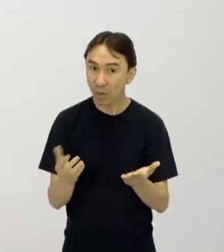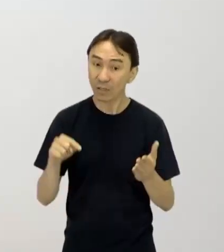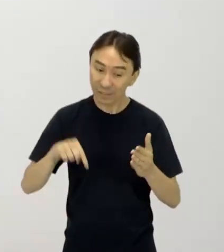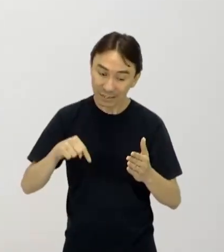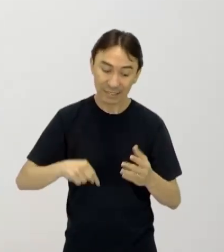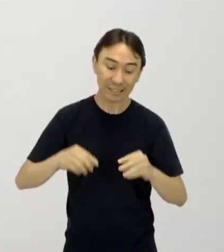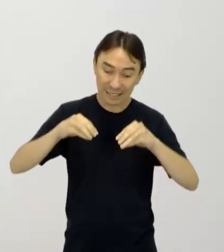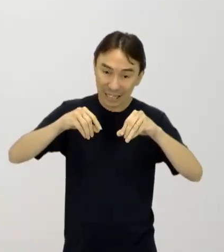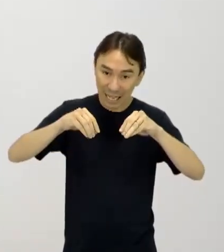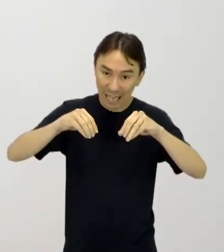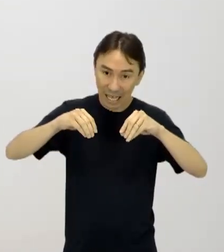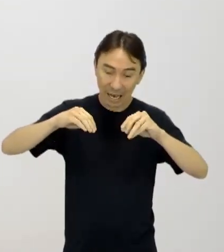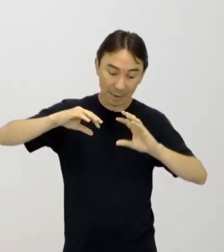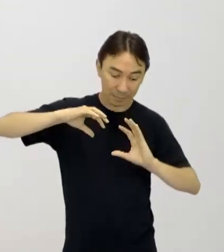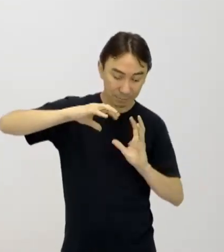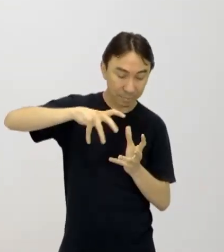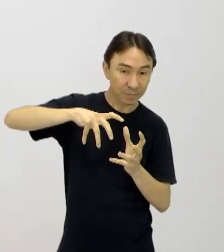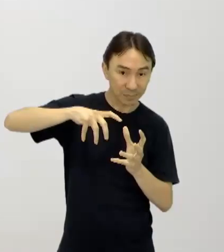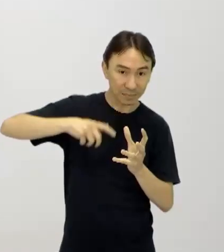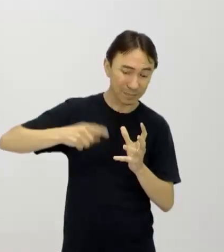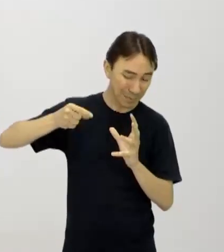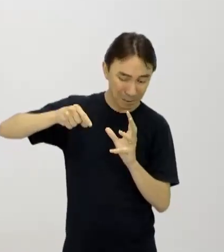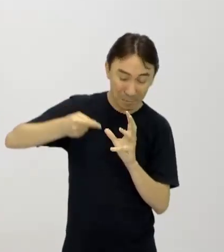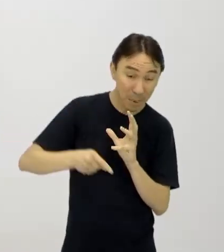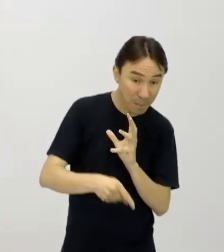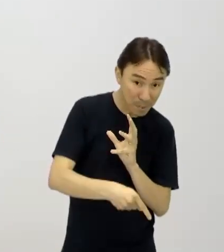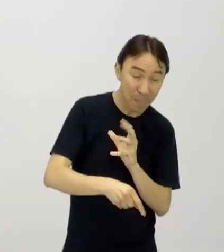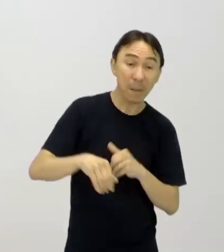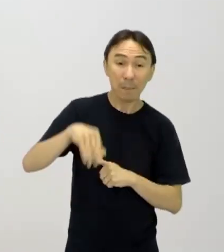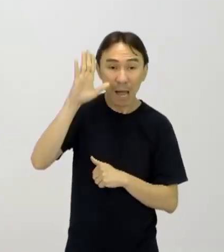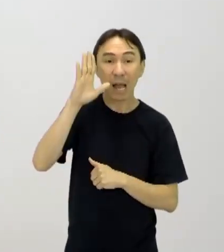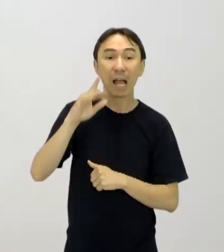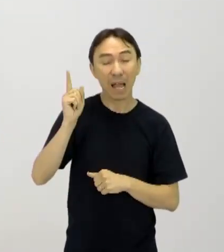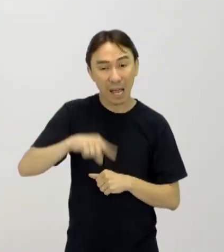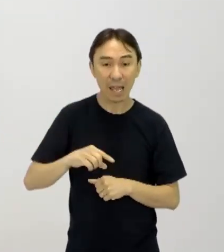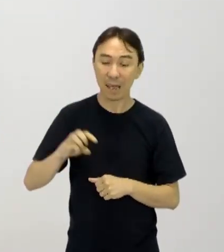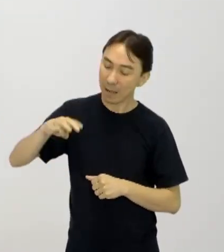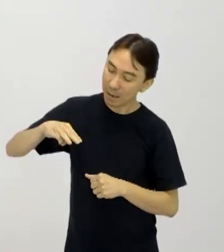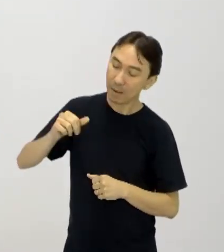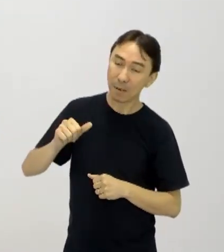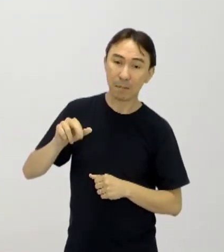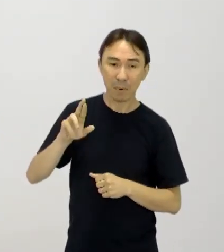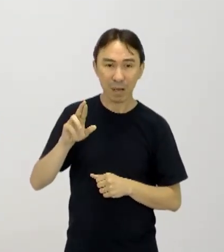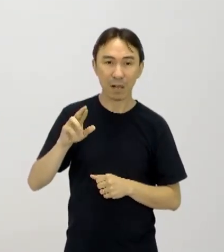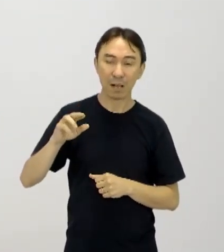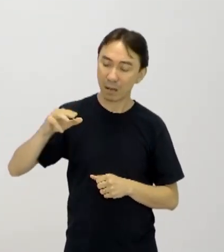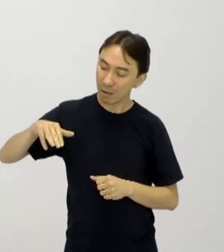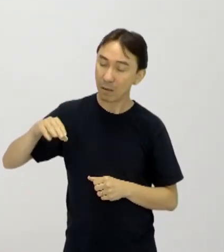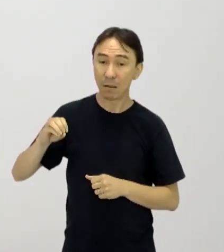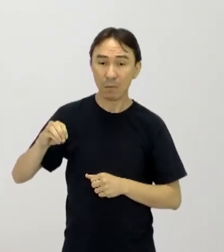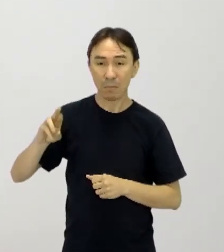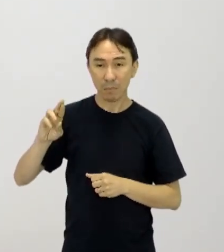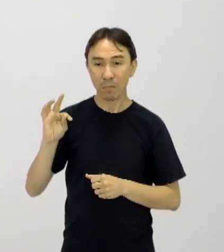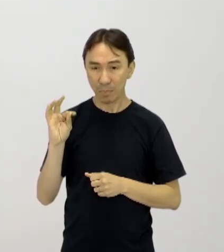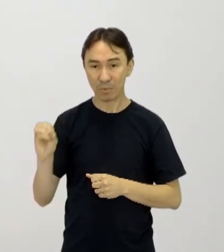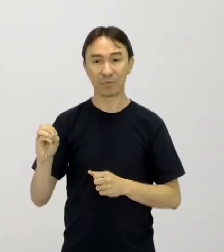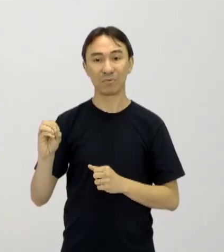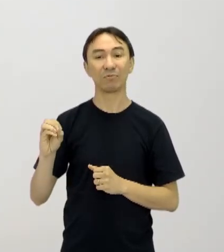superfície da Terra é essa região aí do Mar Morto, ali na região da Jordânia e tal, com Israel e